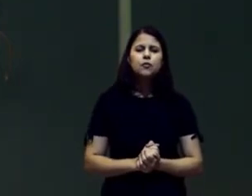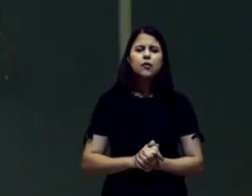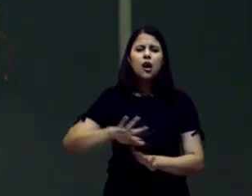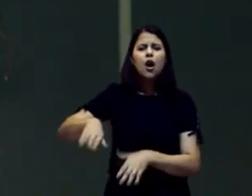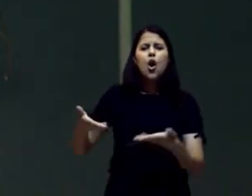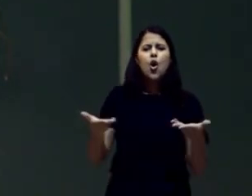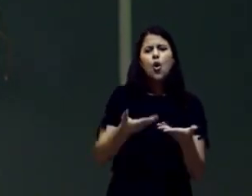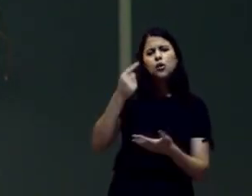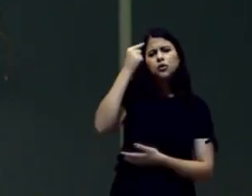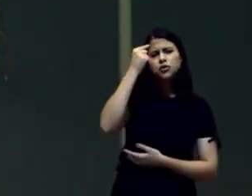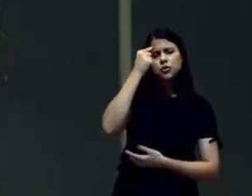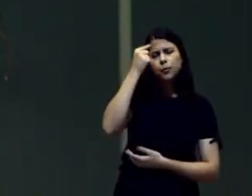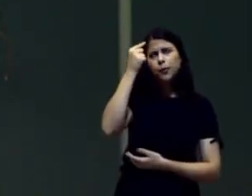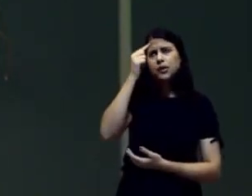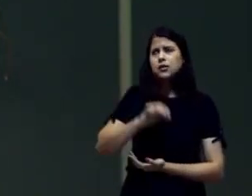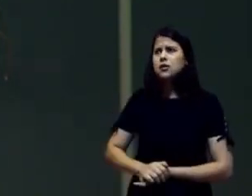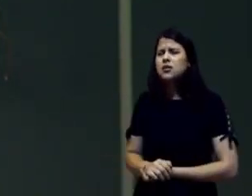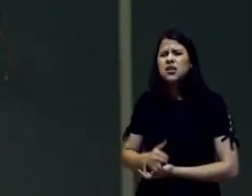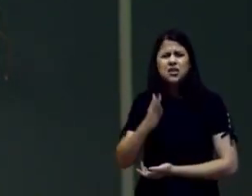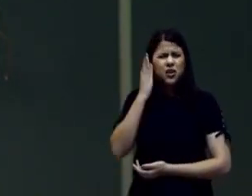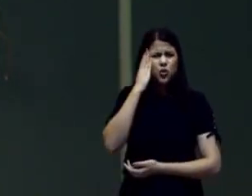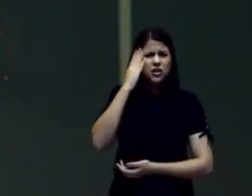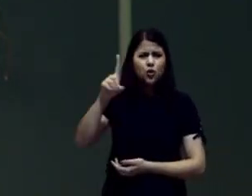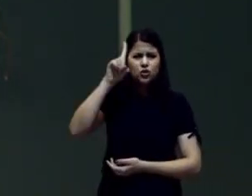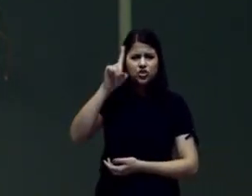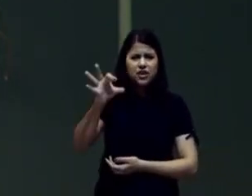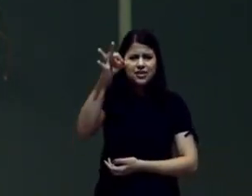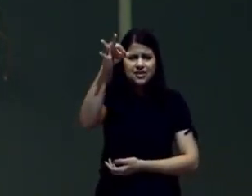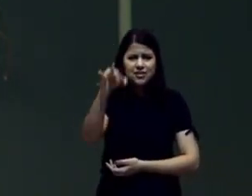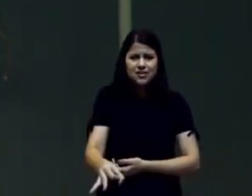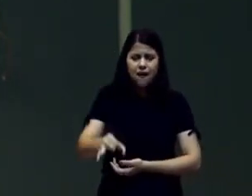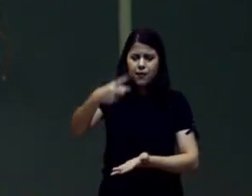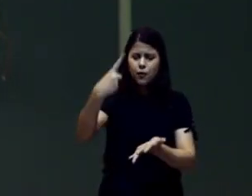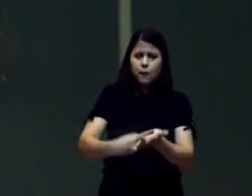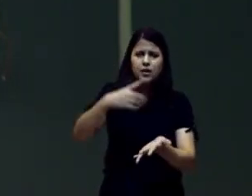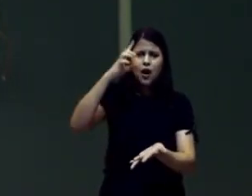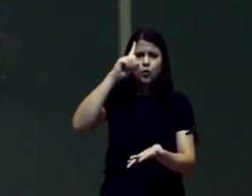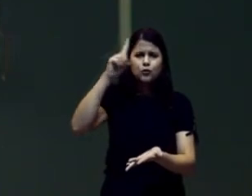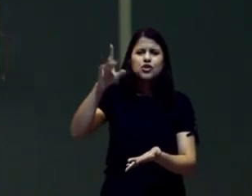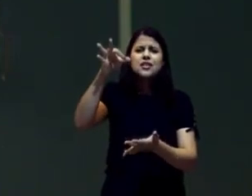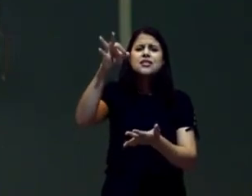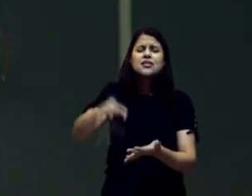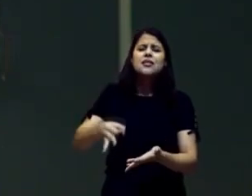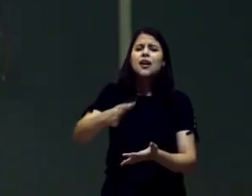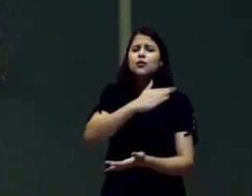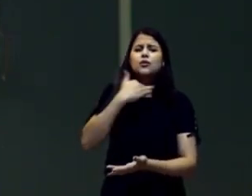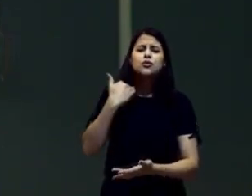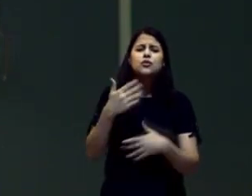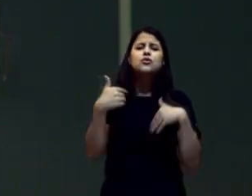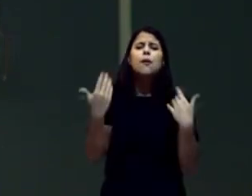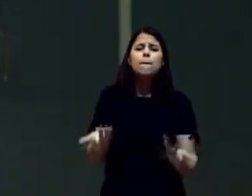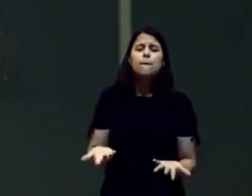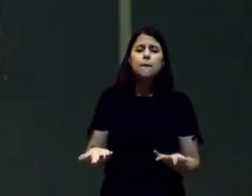da proximidade da nossa morte, se soubéssemos que a morte está agendada e se aproximando, como Paulo tinha na segunda carta a